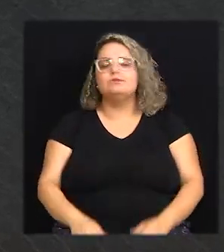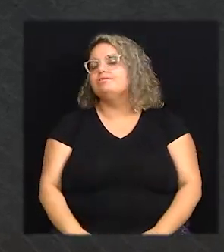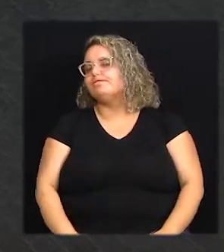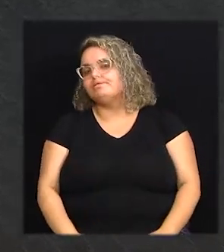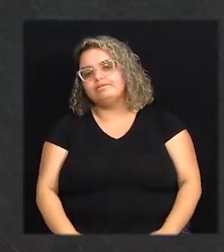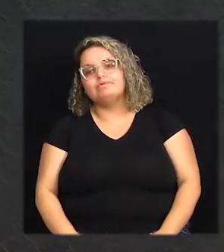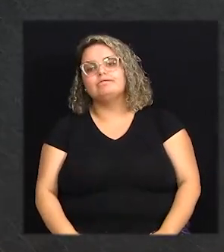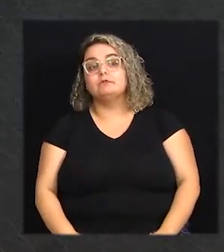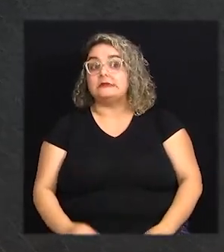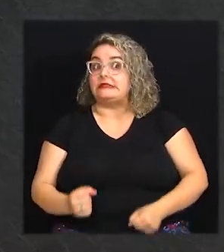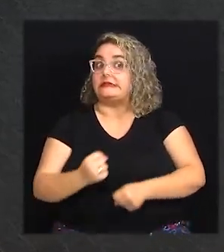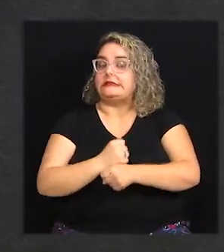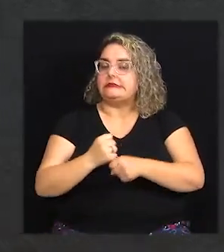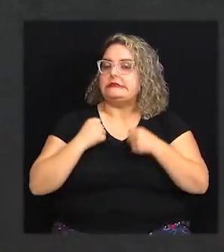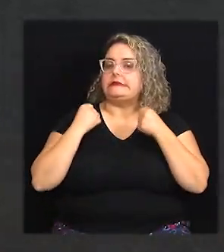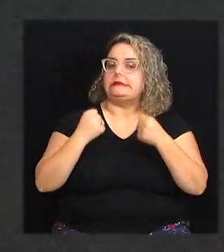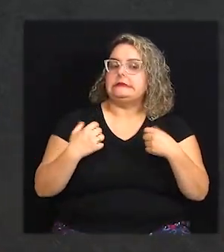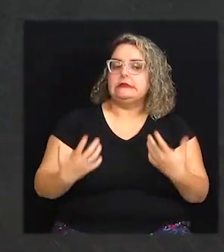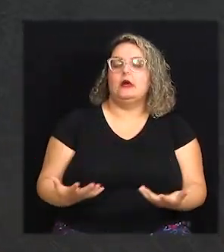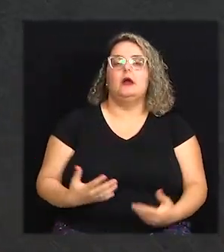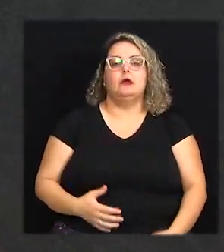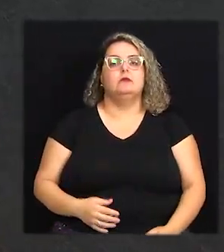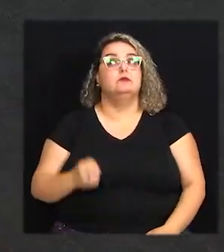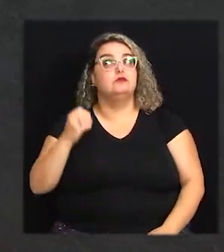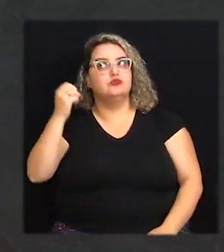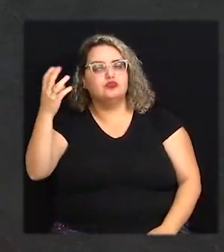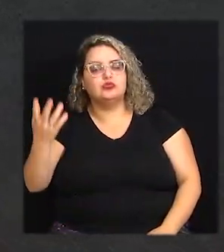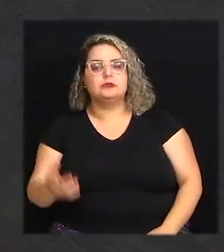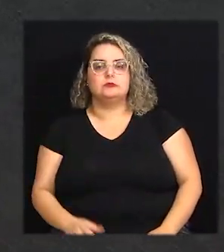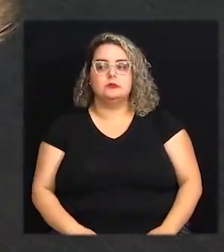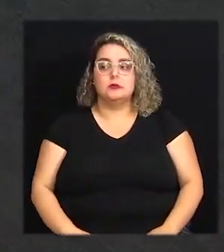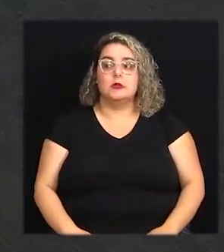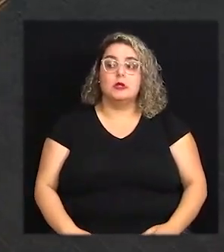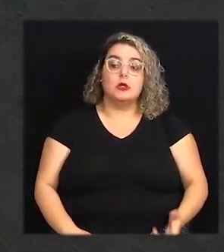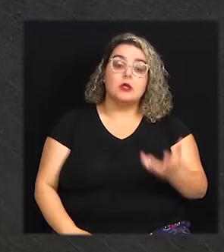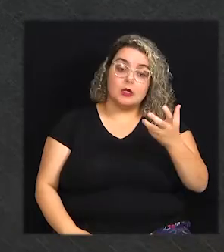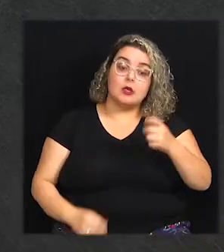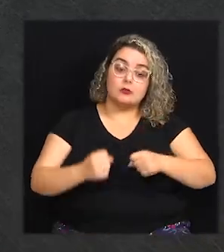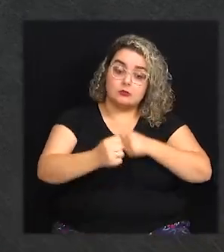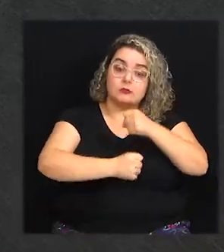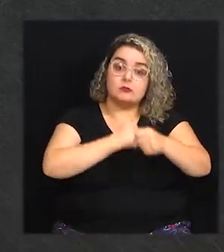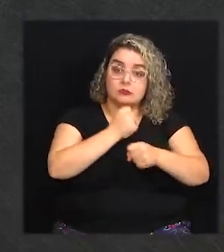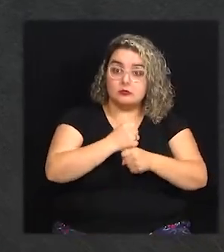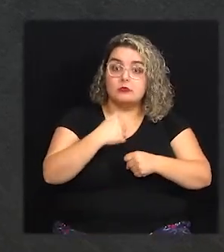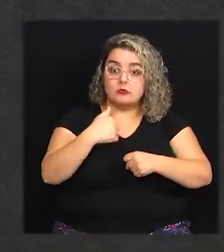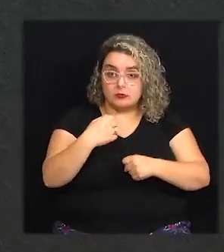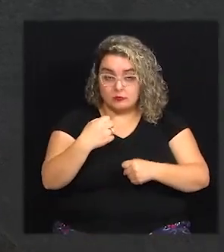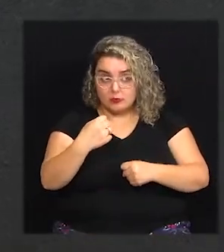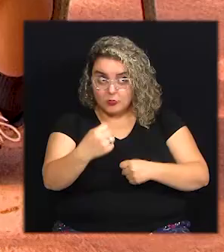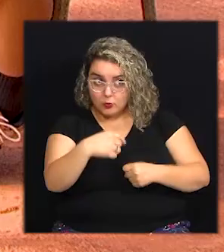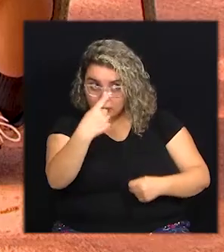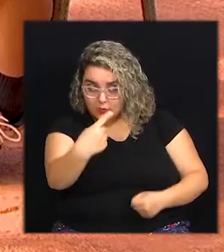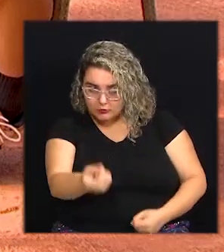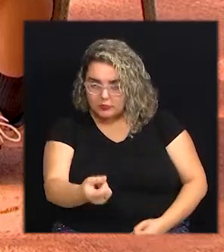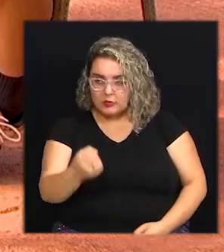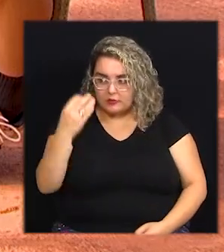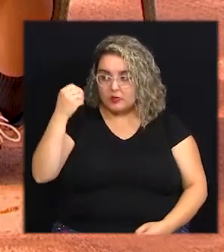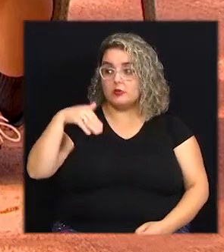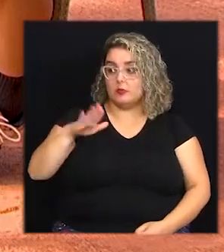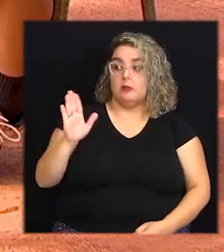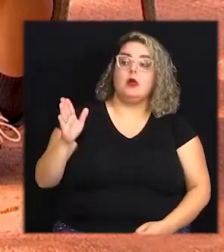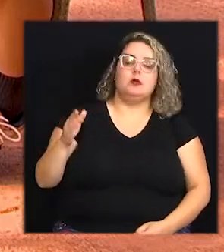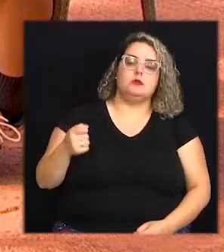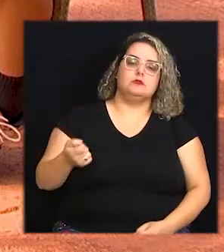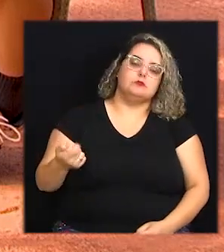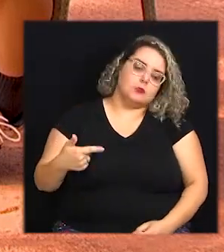bem puxado, com bastante viagem, e pretendo ano que vem viajar bem mais que esse ano eu viajei. Então